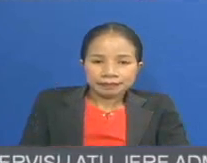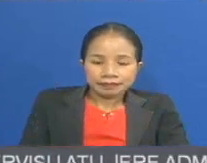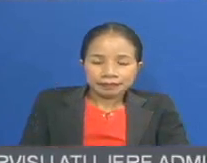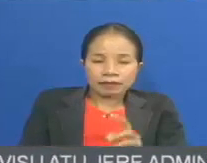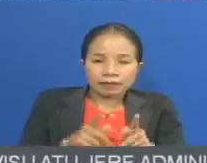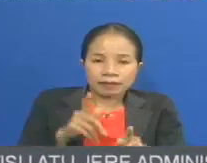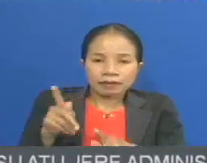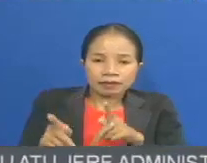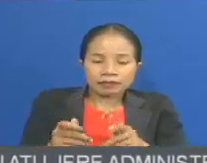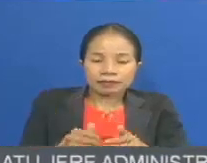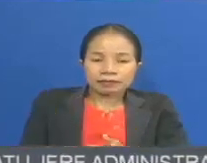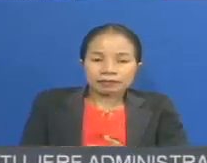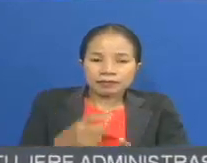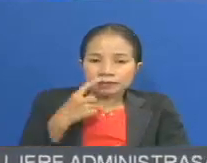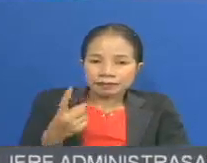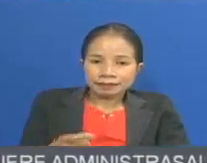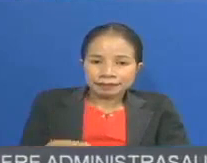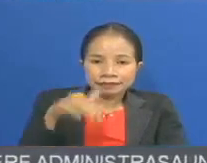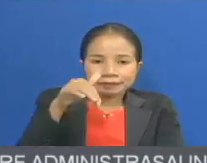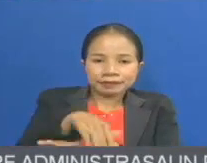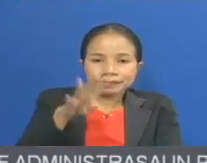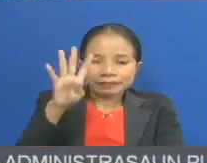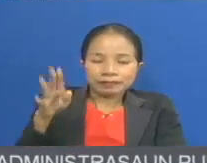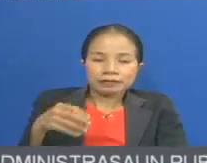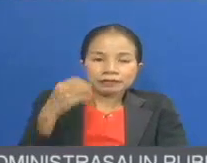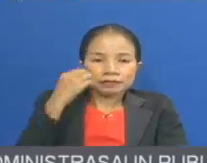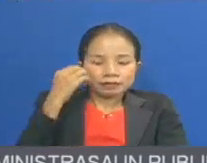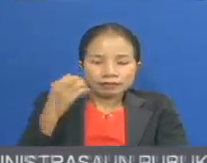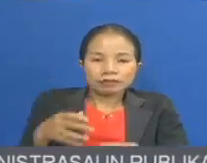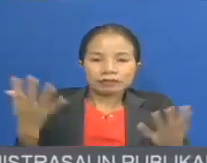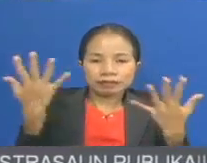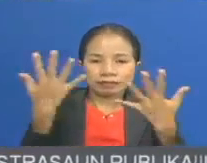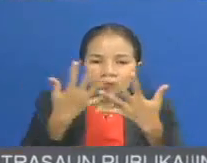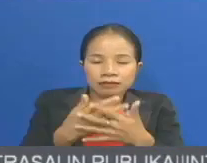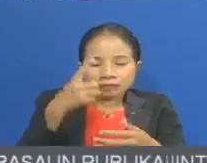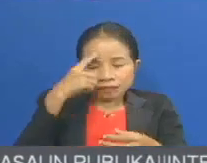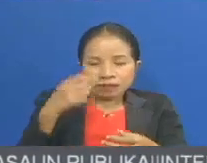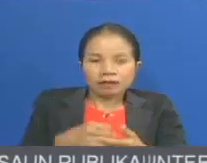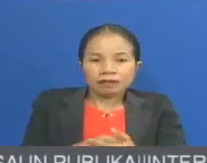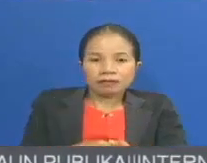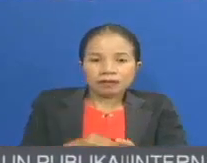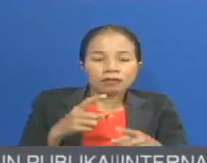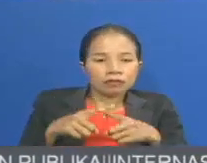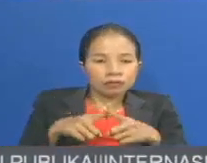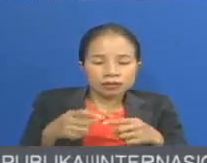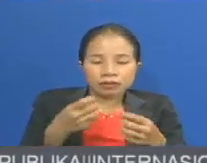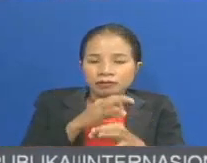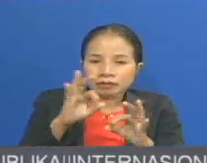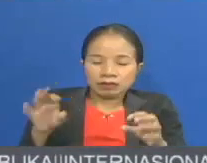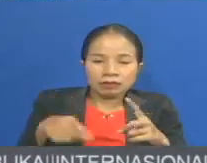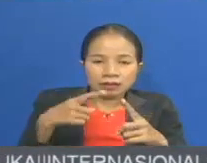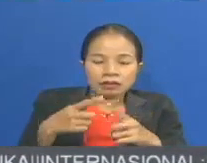Cliente Alexandre Mendes Hateten, durante Kalanghat Ona e uma ahina kukun, também prepago nebe e contador hotu. Também ne wanhira